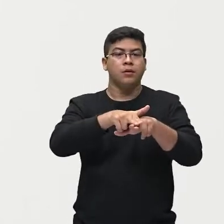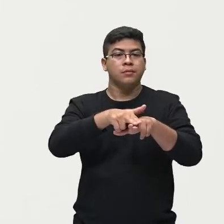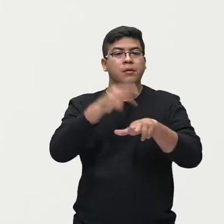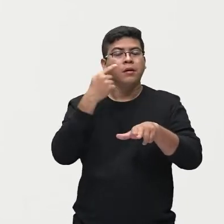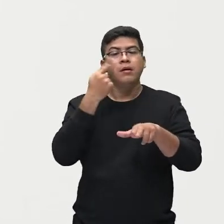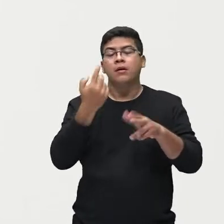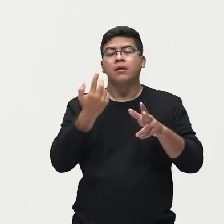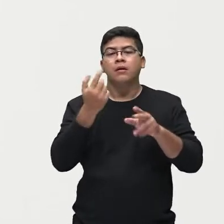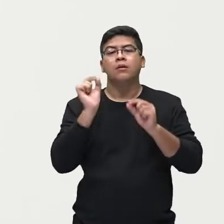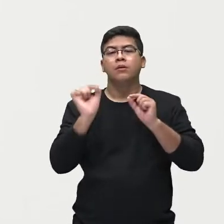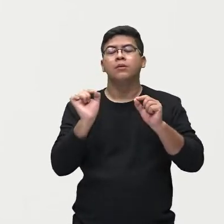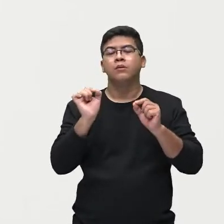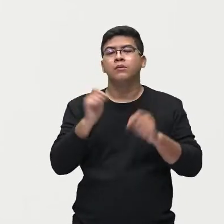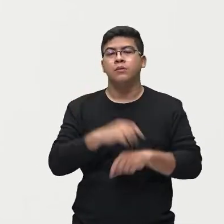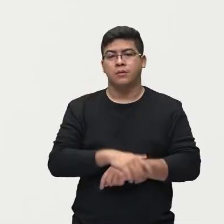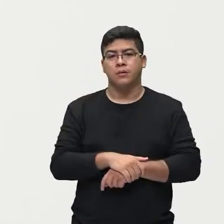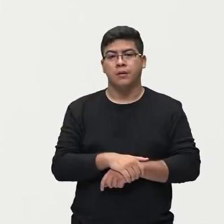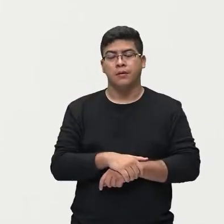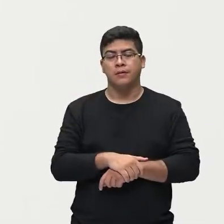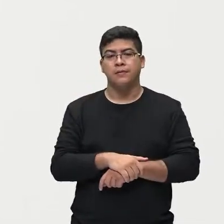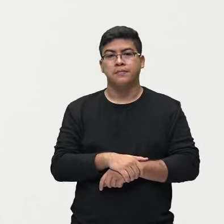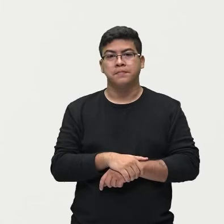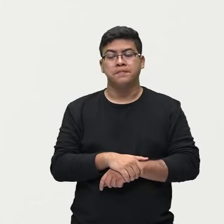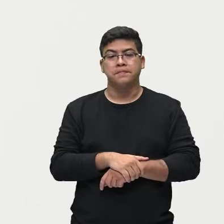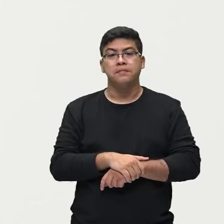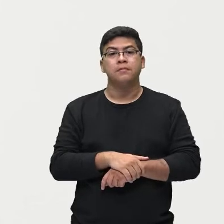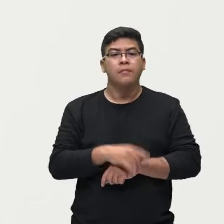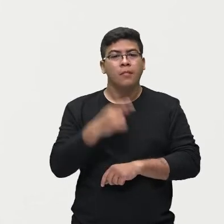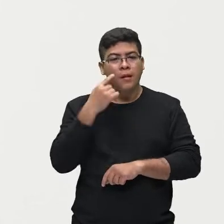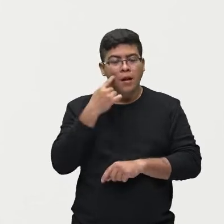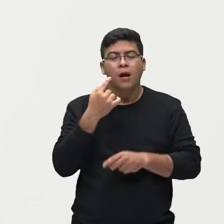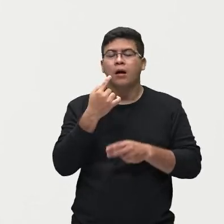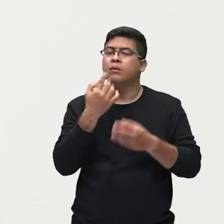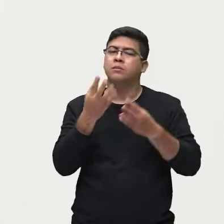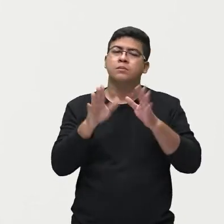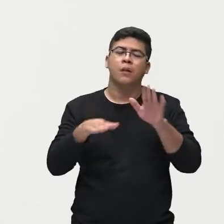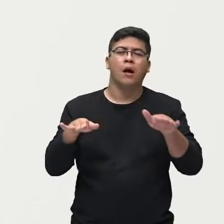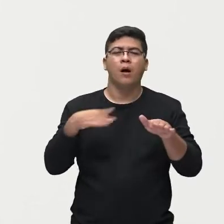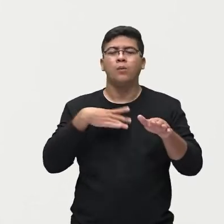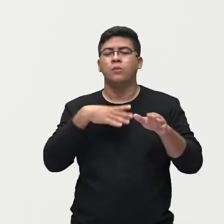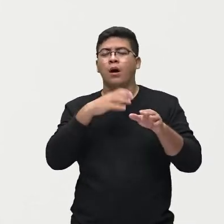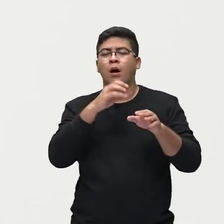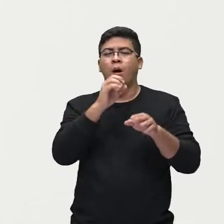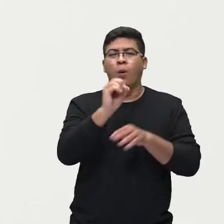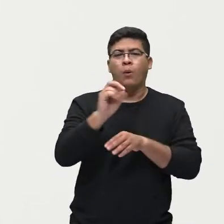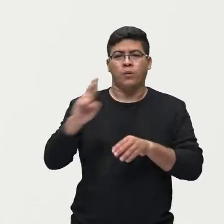Essa visão aqui da lei da casualidade é uma visão mais oriental,